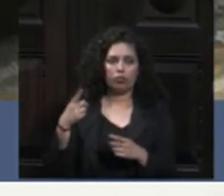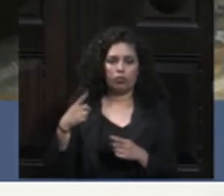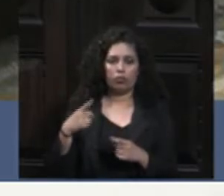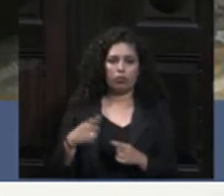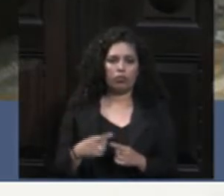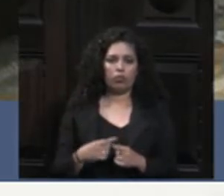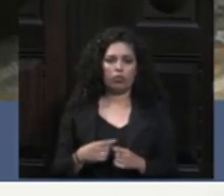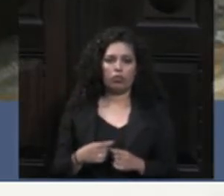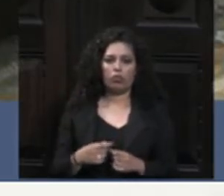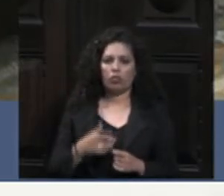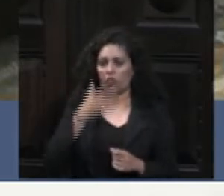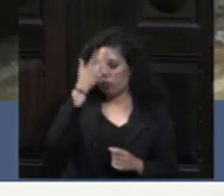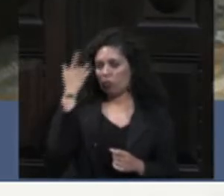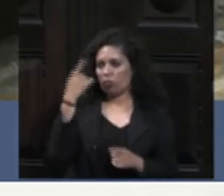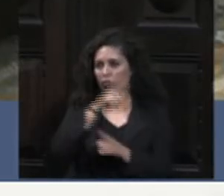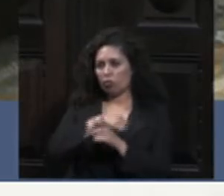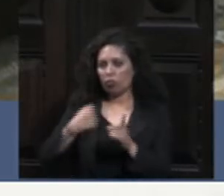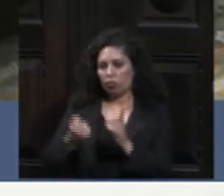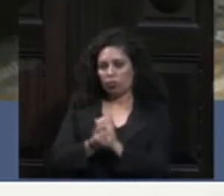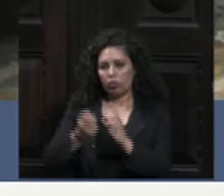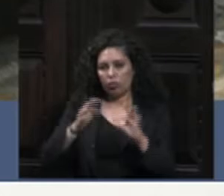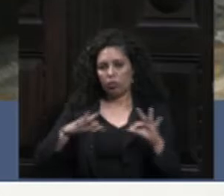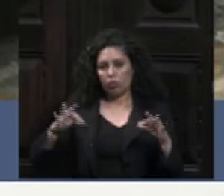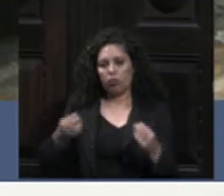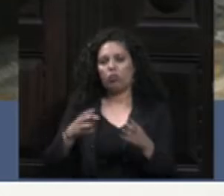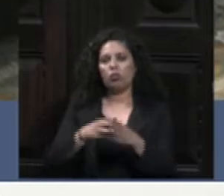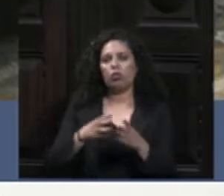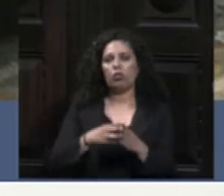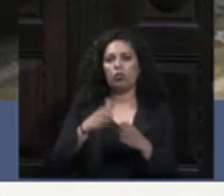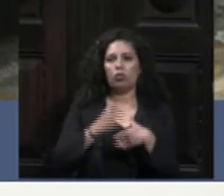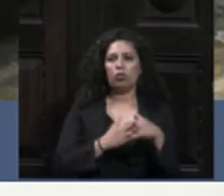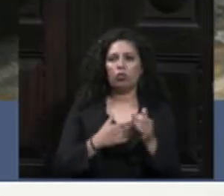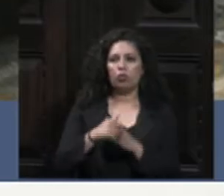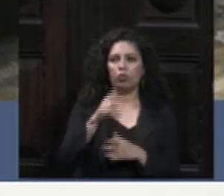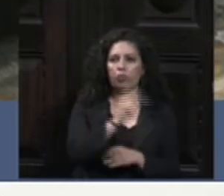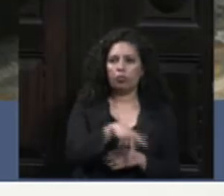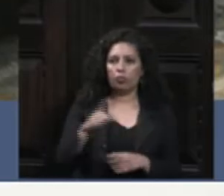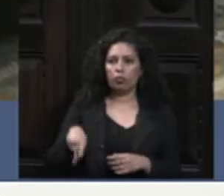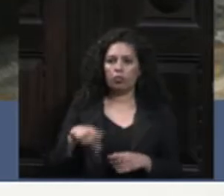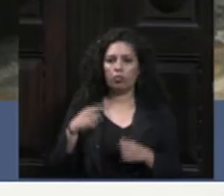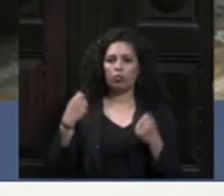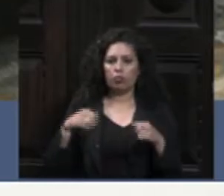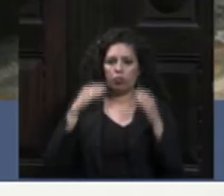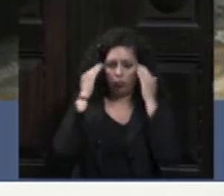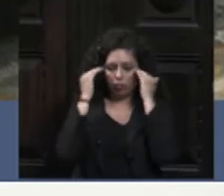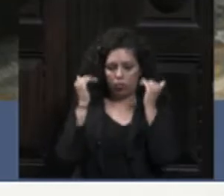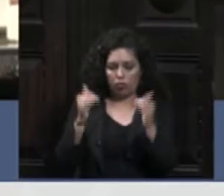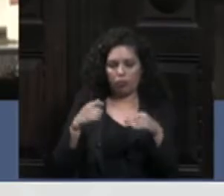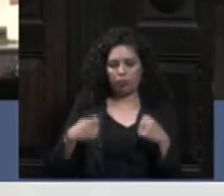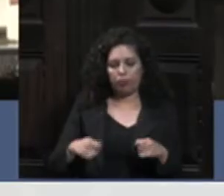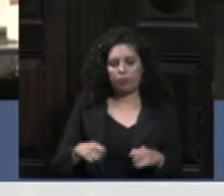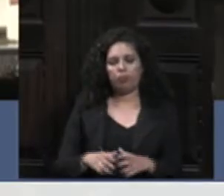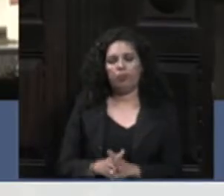saída. A população de São Gonçalo e os profissionais da educação merecem respeito.